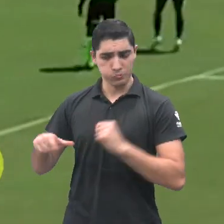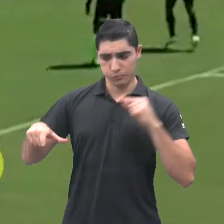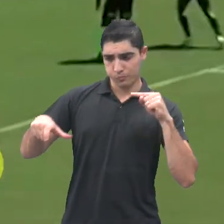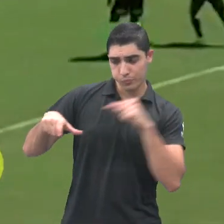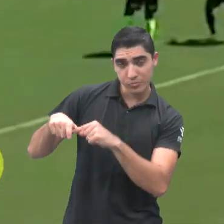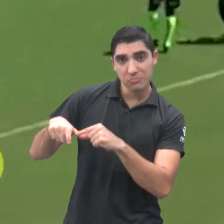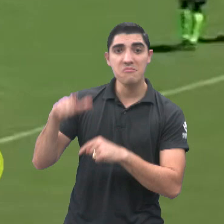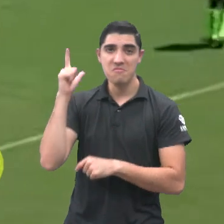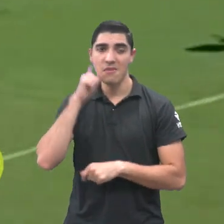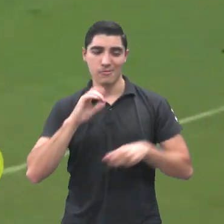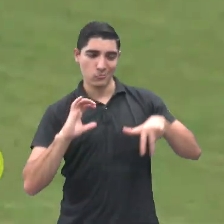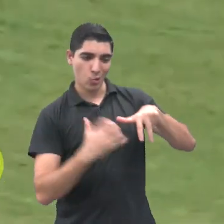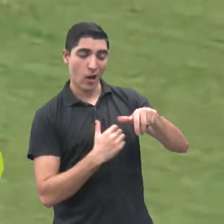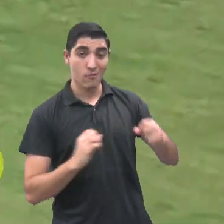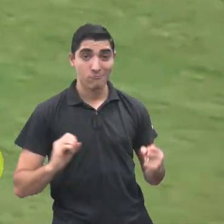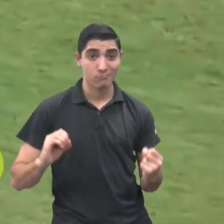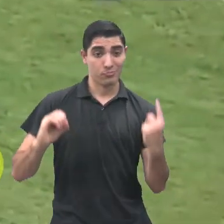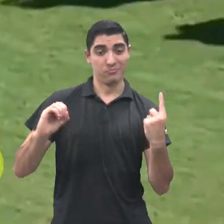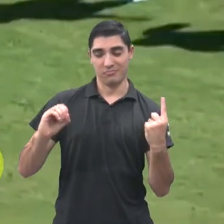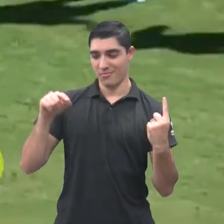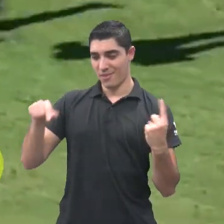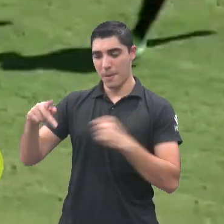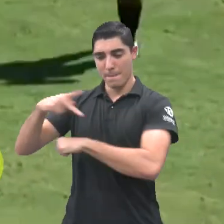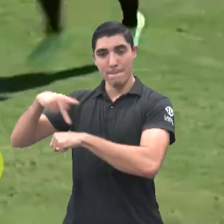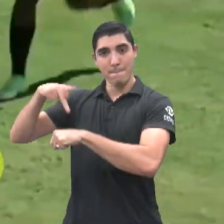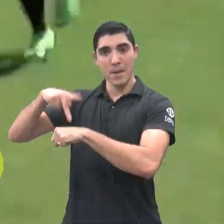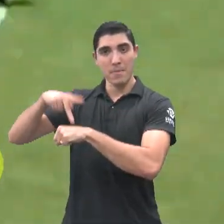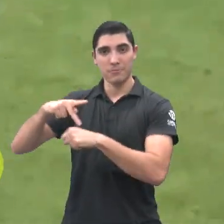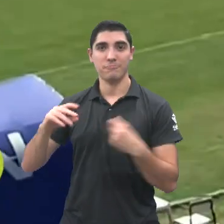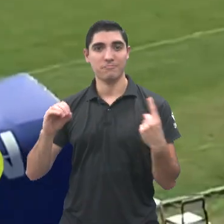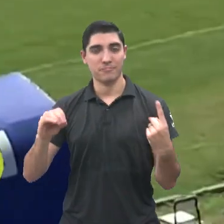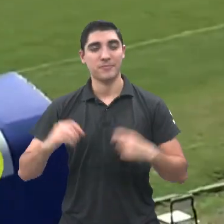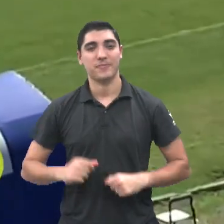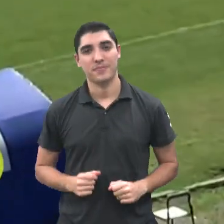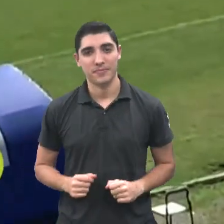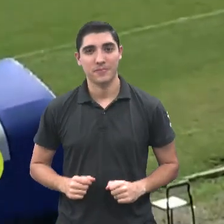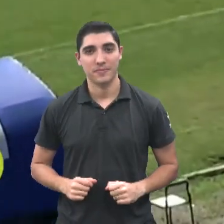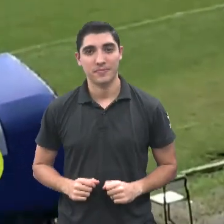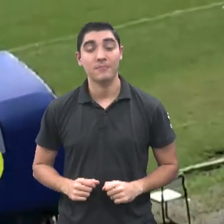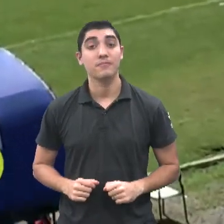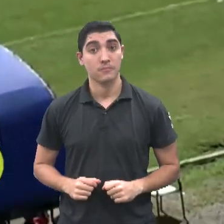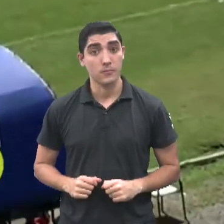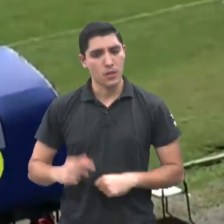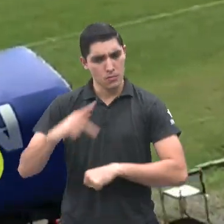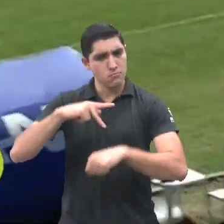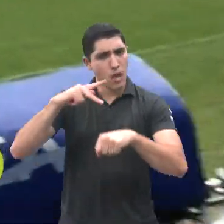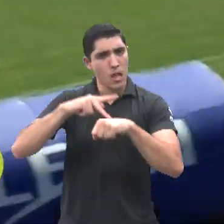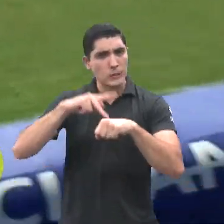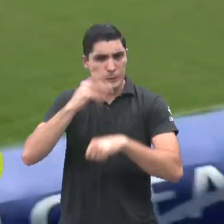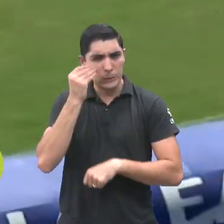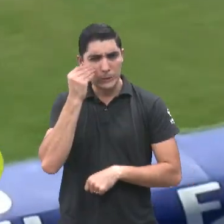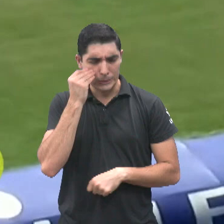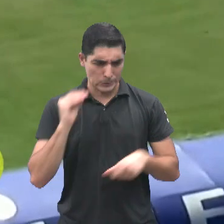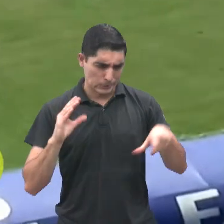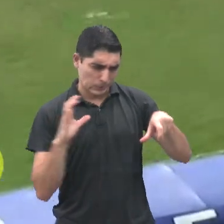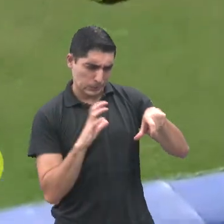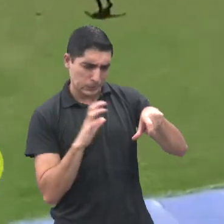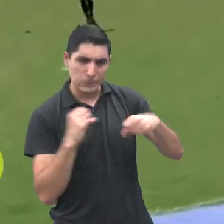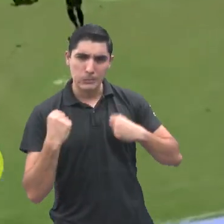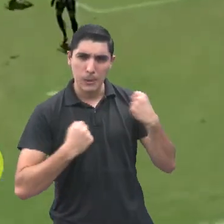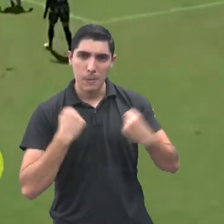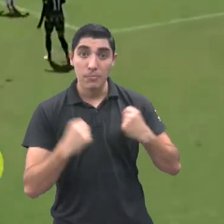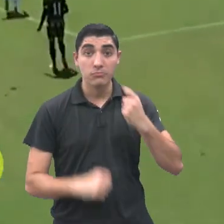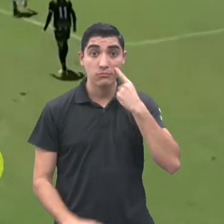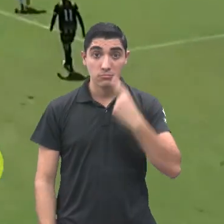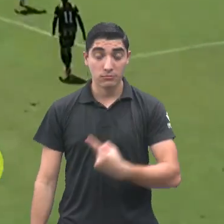1, Penapolense 0. Caio Mineiro é o nome do gol. O Penapolense respondeu 2 minutos depois. Diogo